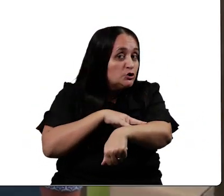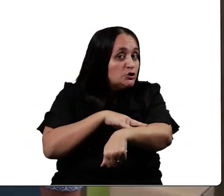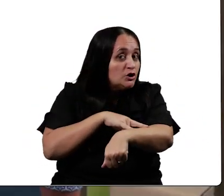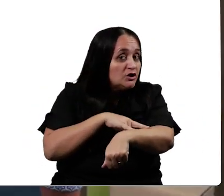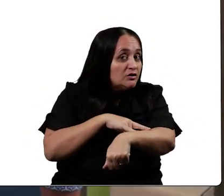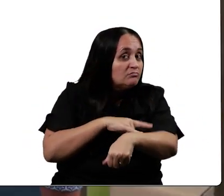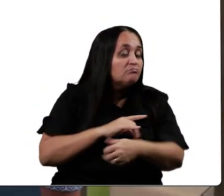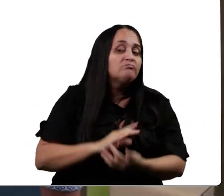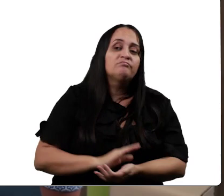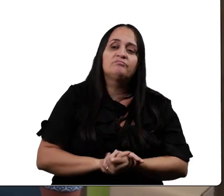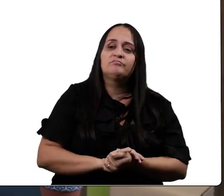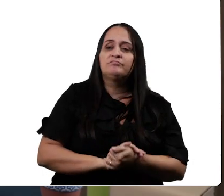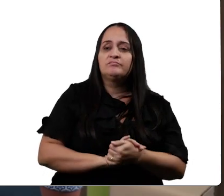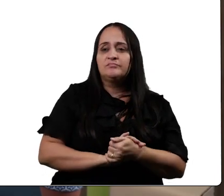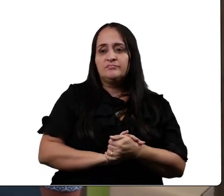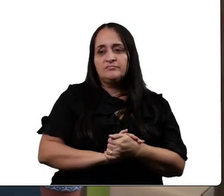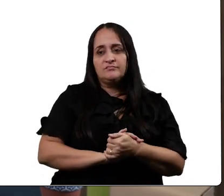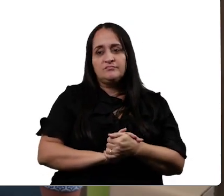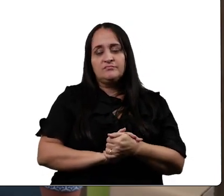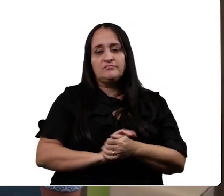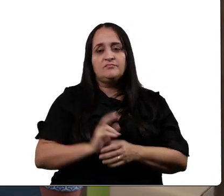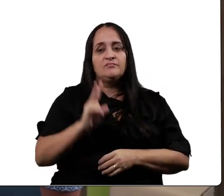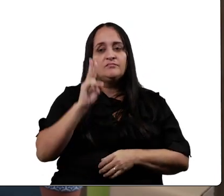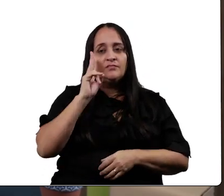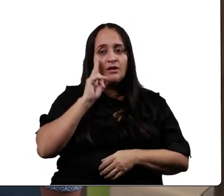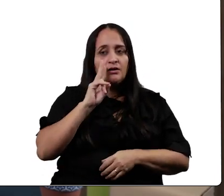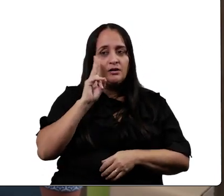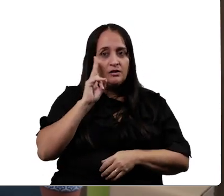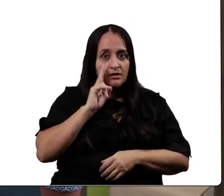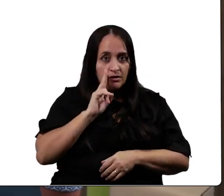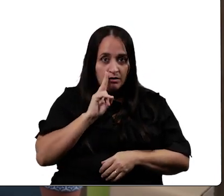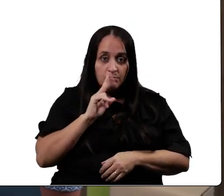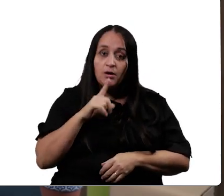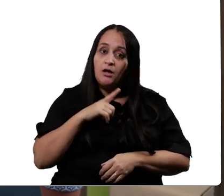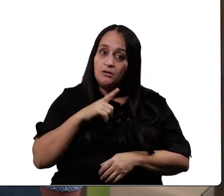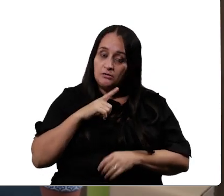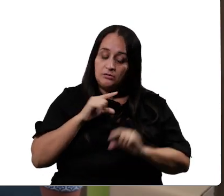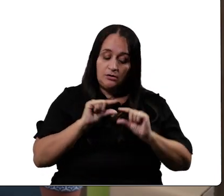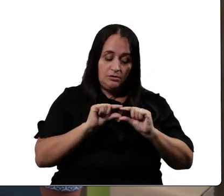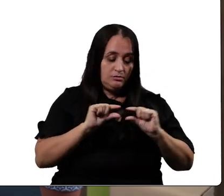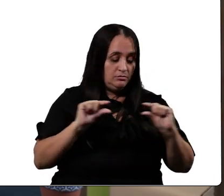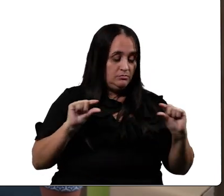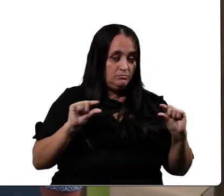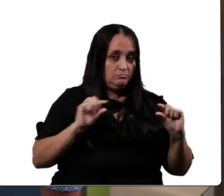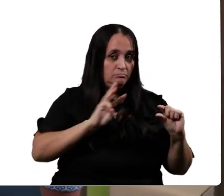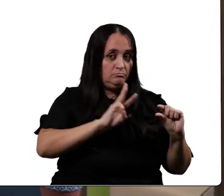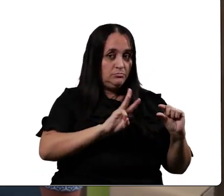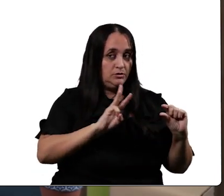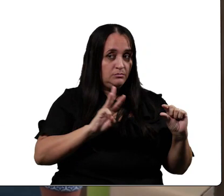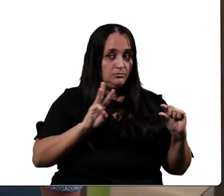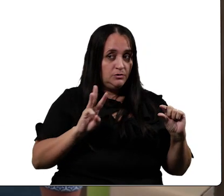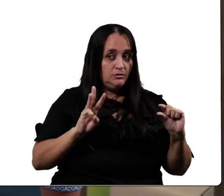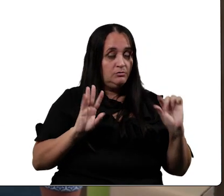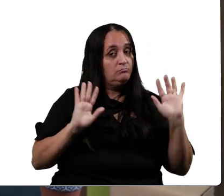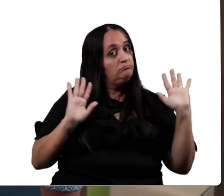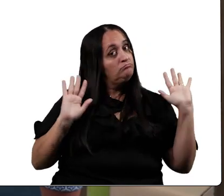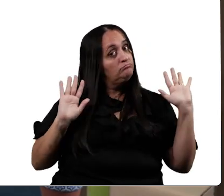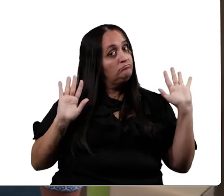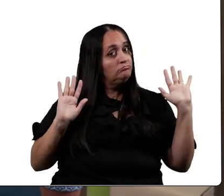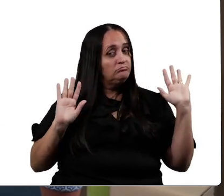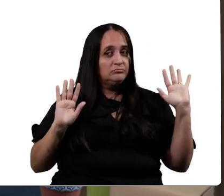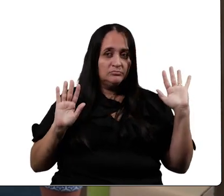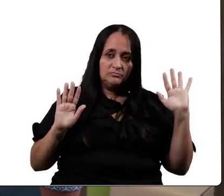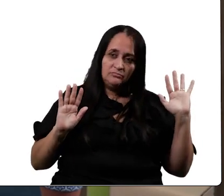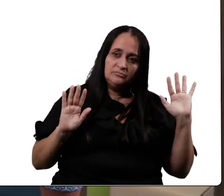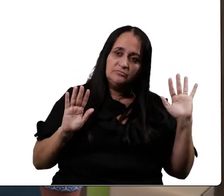né? Olha, já volto para aquela dica, viu? Tem uma fonte aqui, ó, e na maioria das